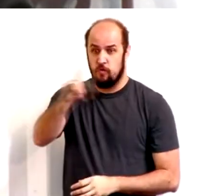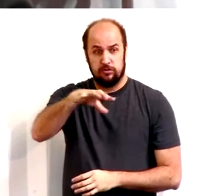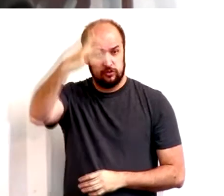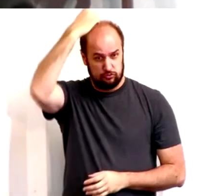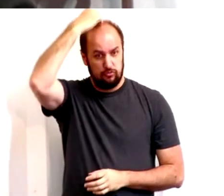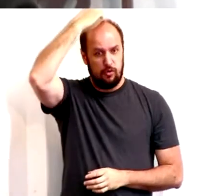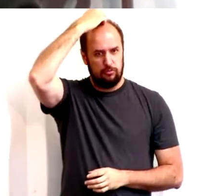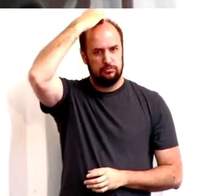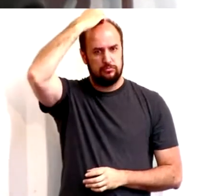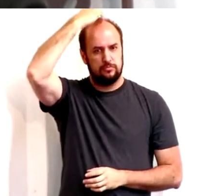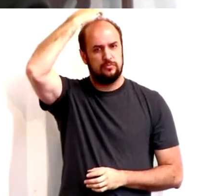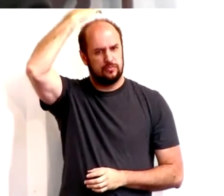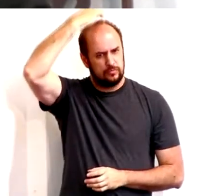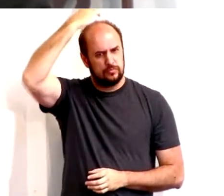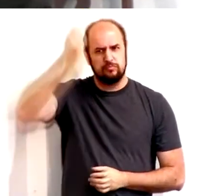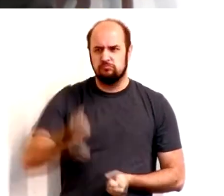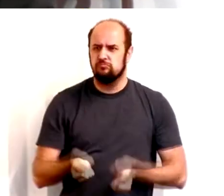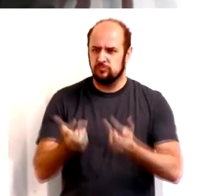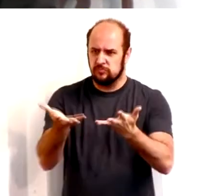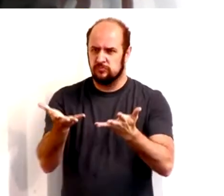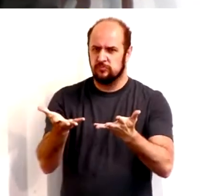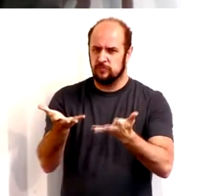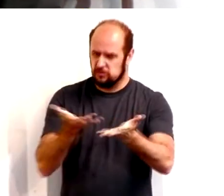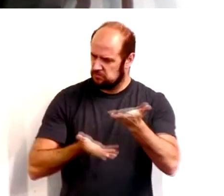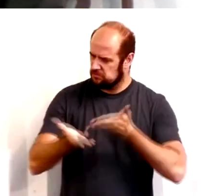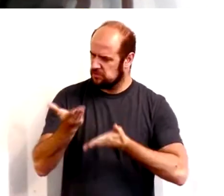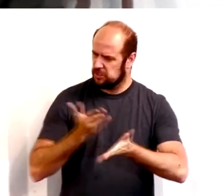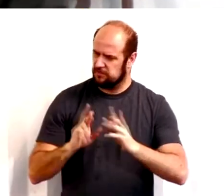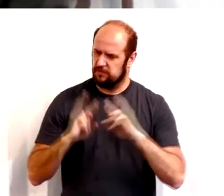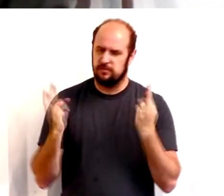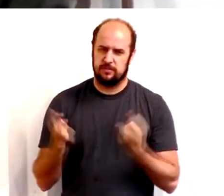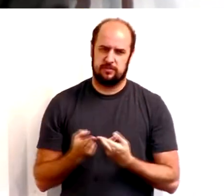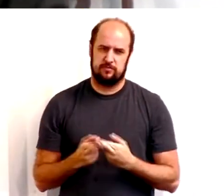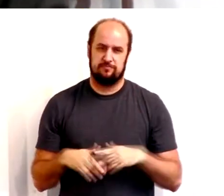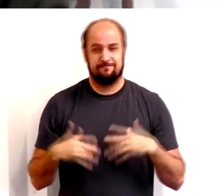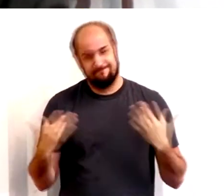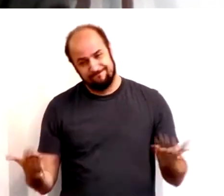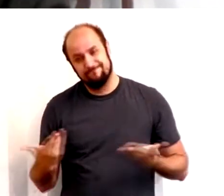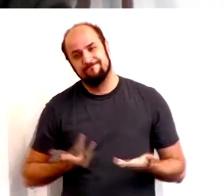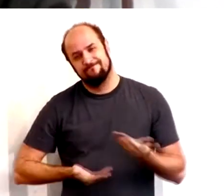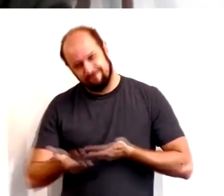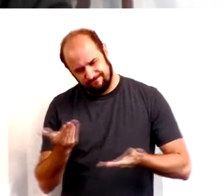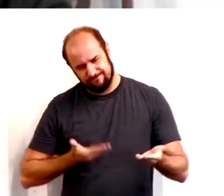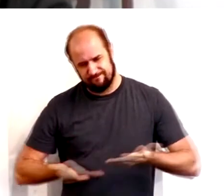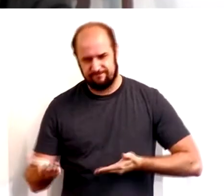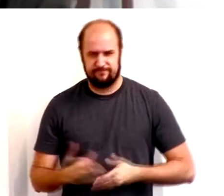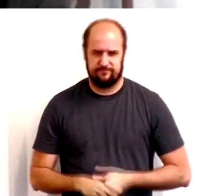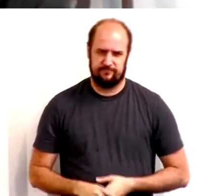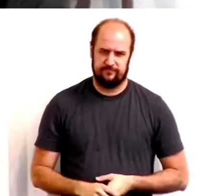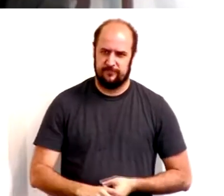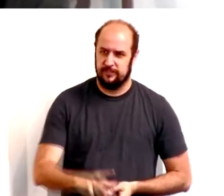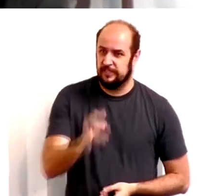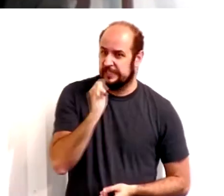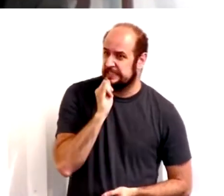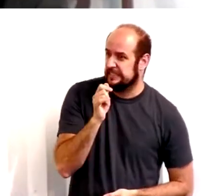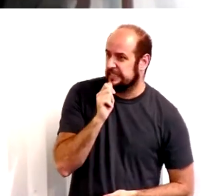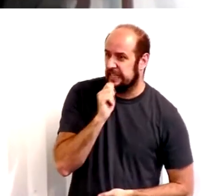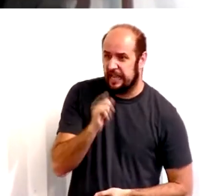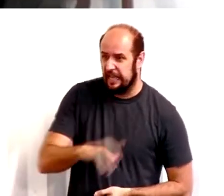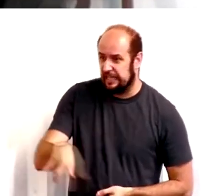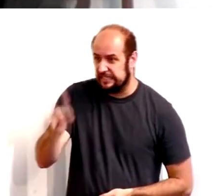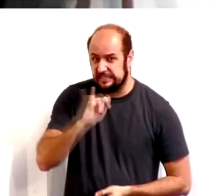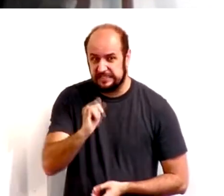dons que Deus deu para servir o reino, então sirva o reino. Se você ainda não entendeu qual é o seu